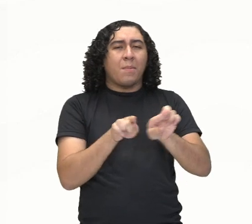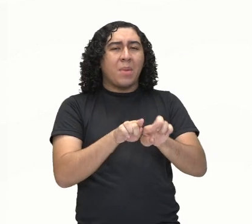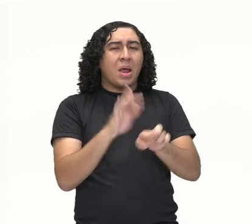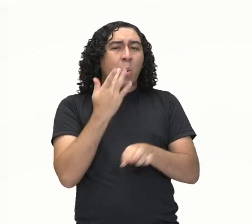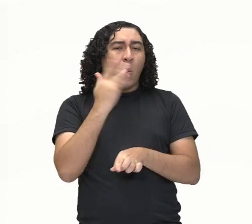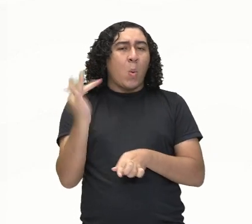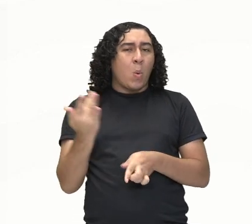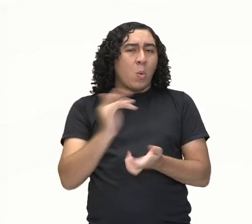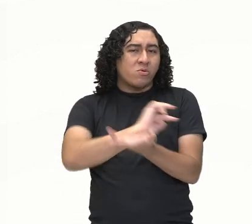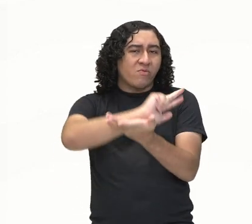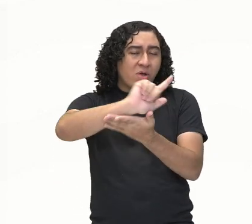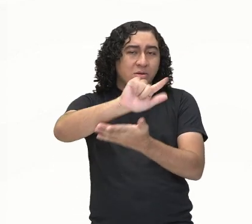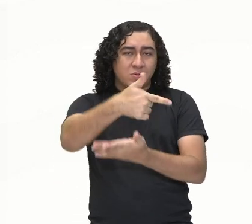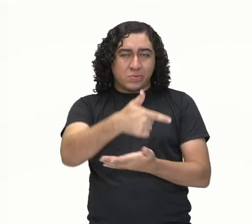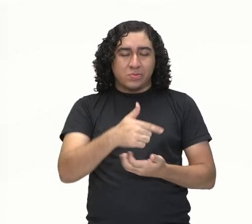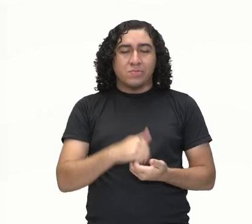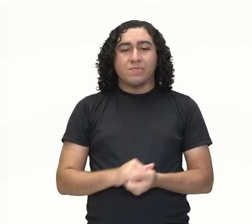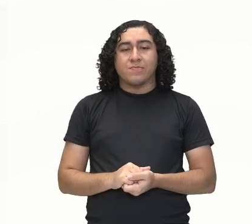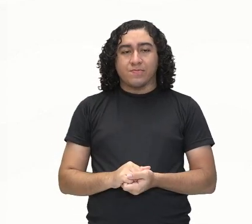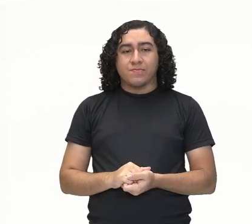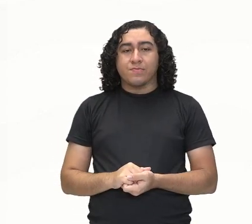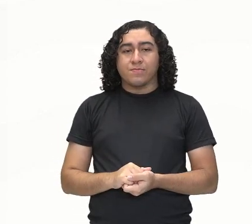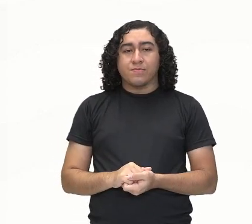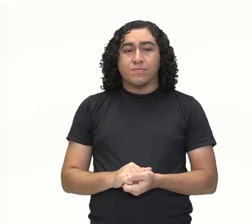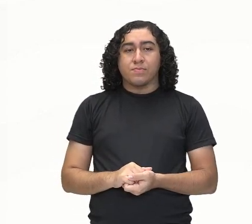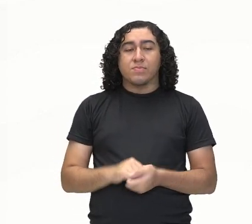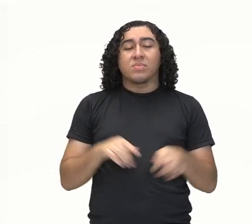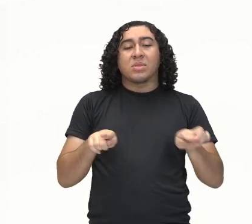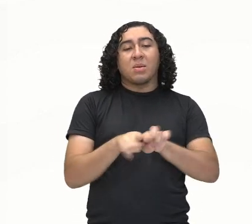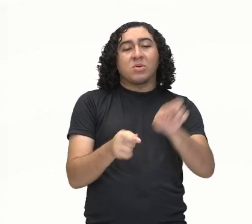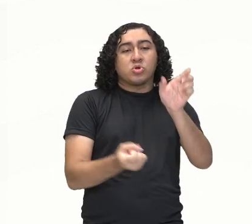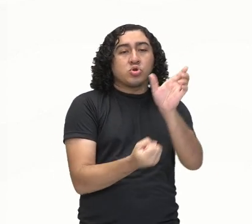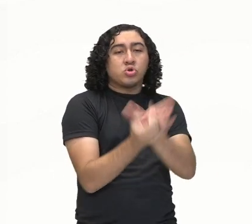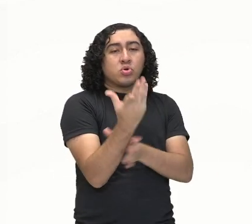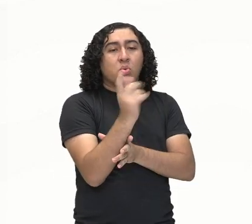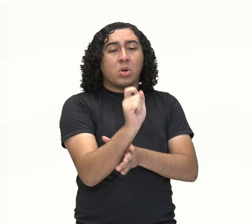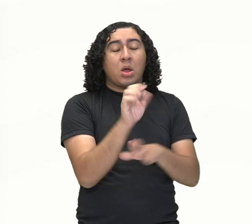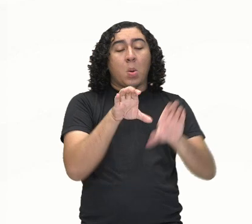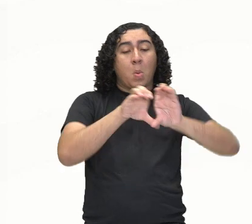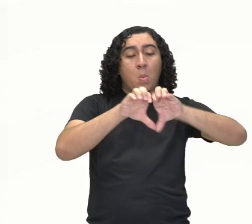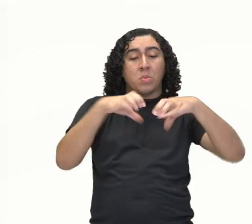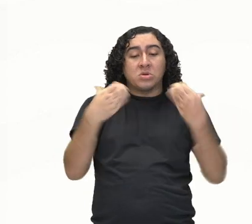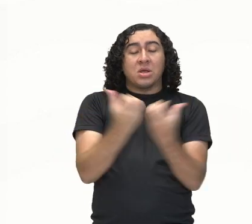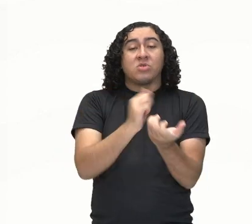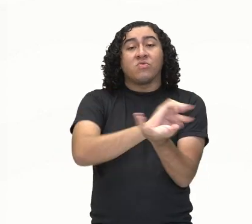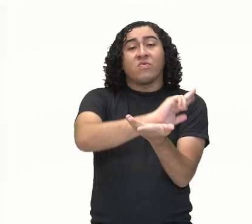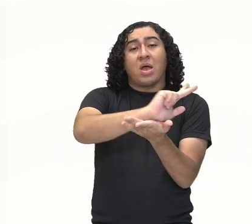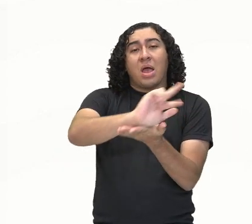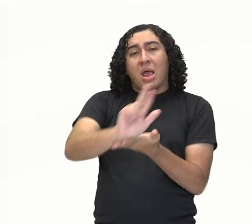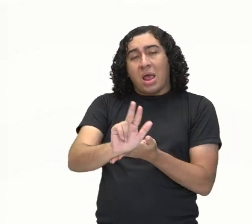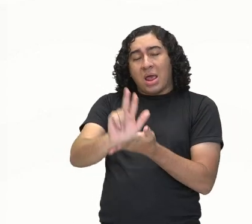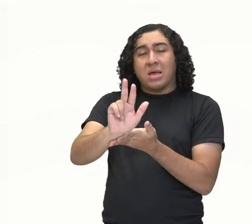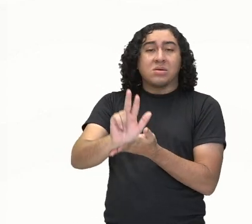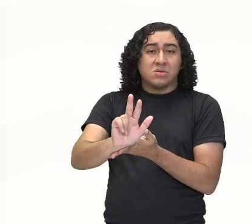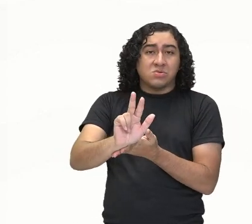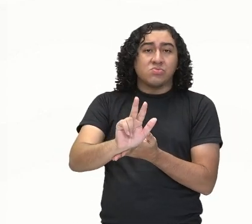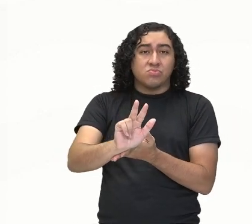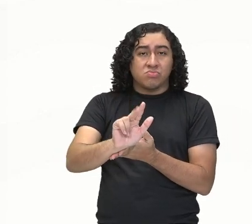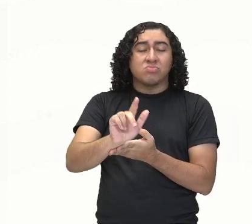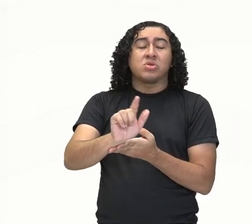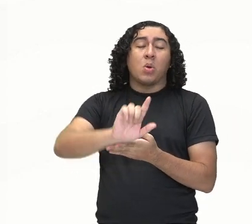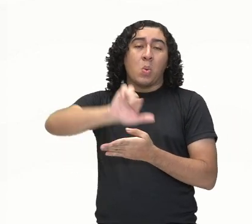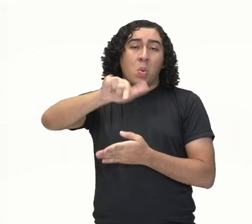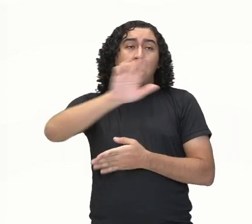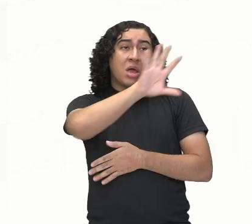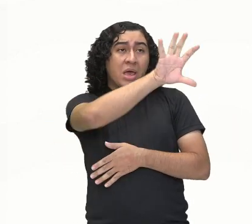outros minérios. E aqui a gente tem a formação de diversas comunidades no Sudeste, no Sul e também em